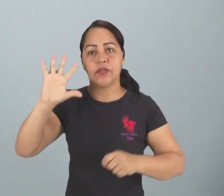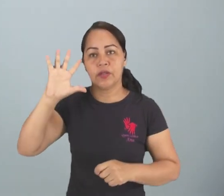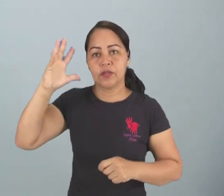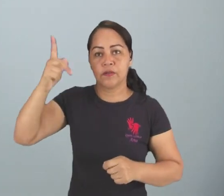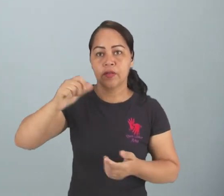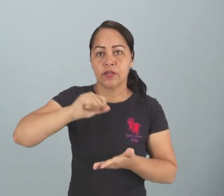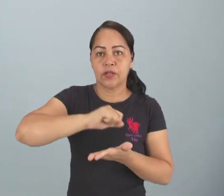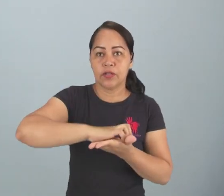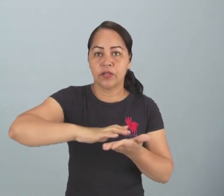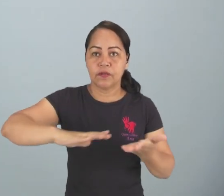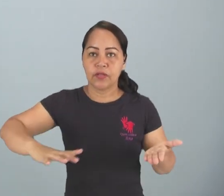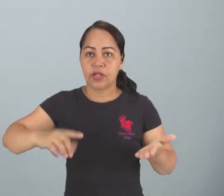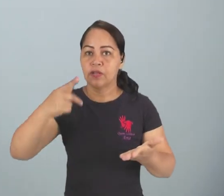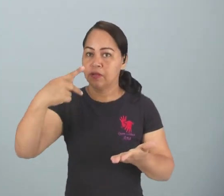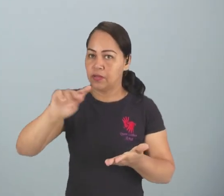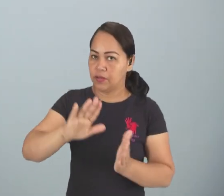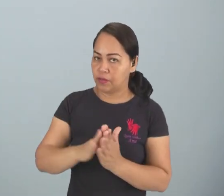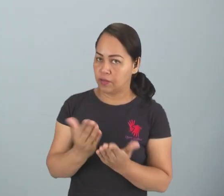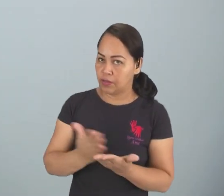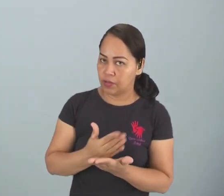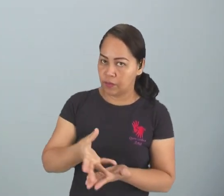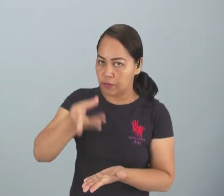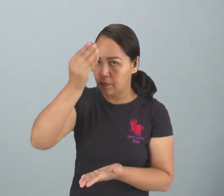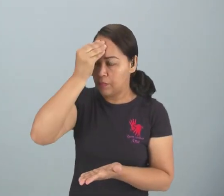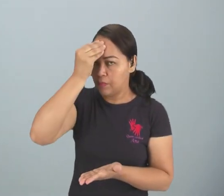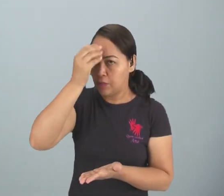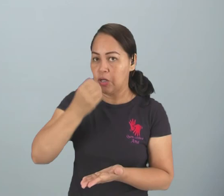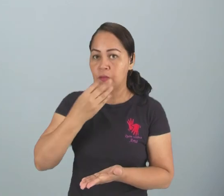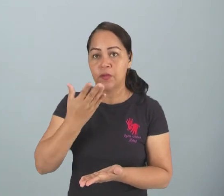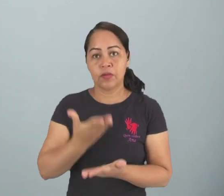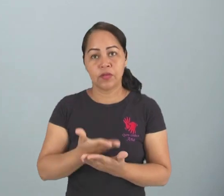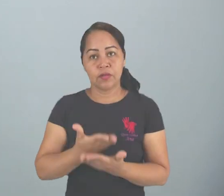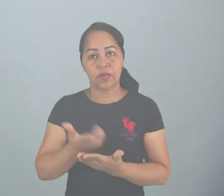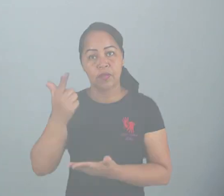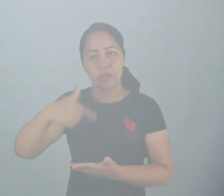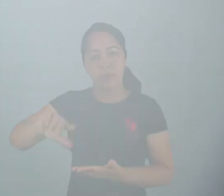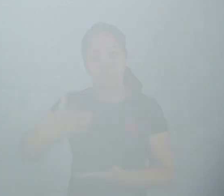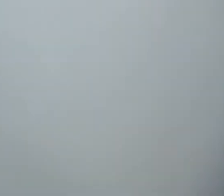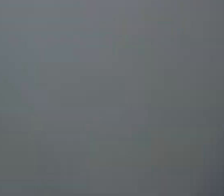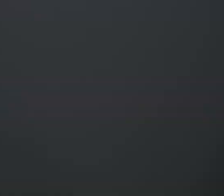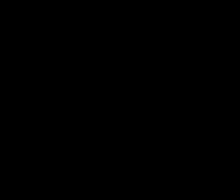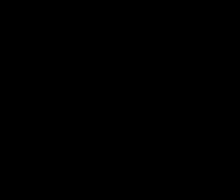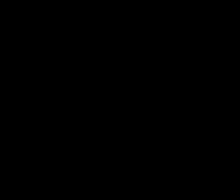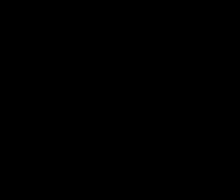os mesmos exercícios no seu caderno para melhor fixação, ok? Bons estudos e até a próxima.